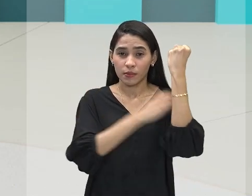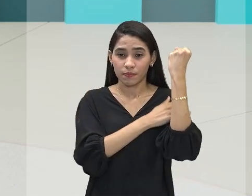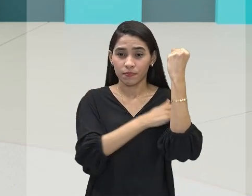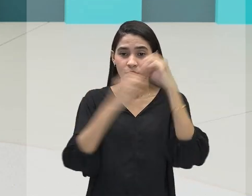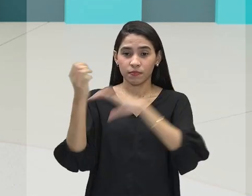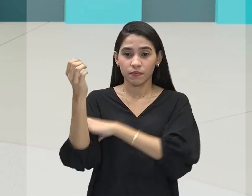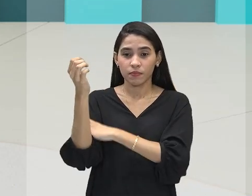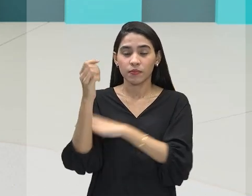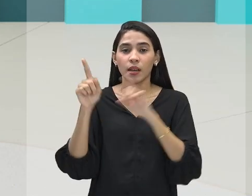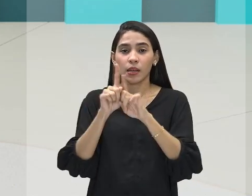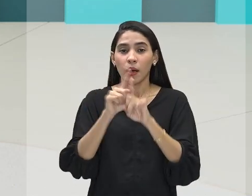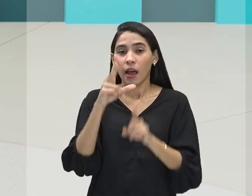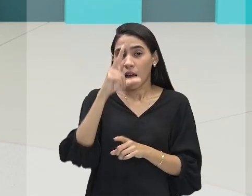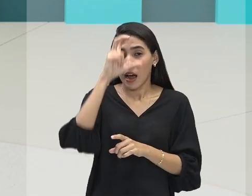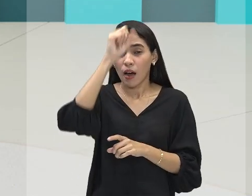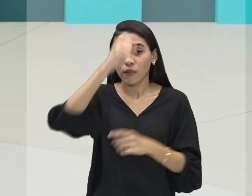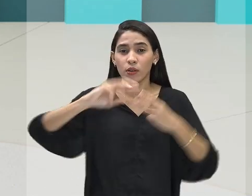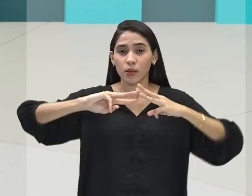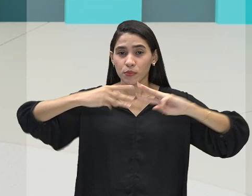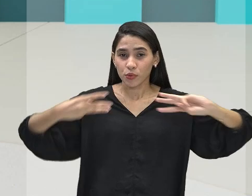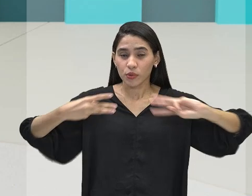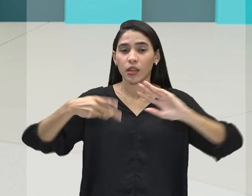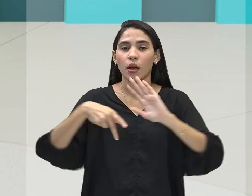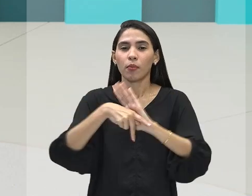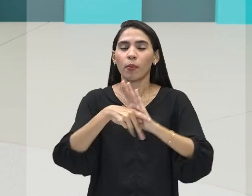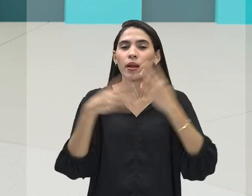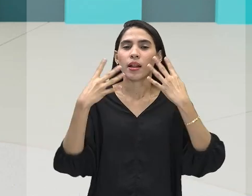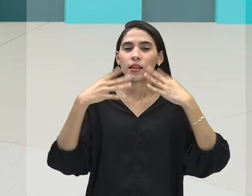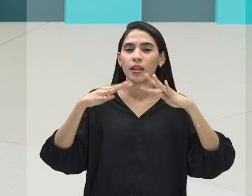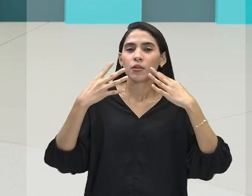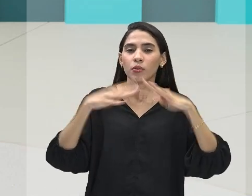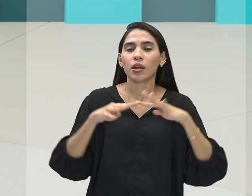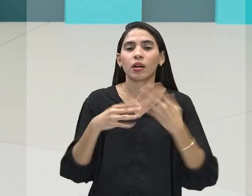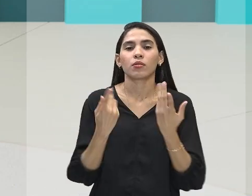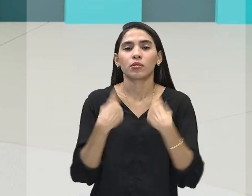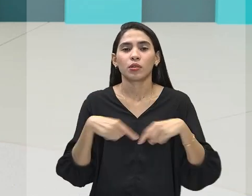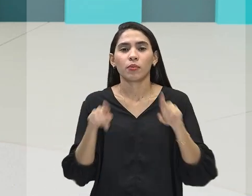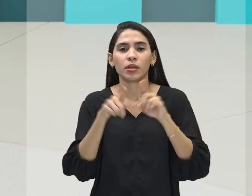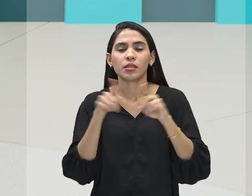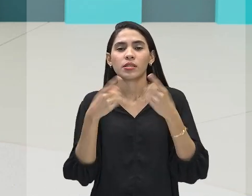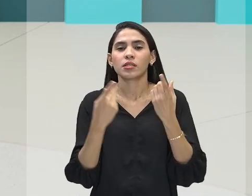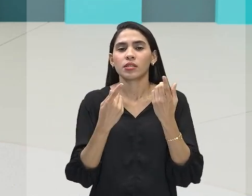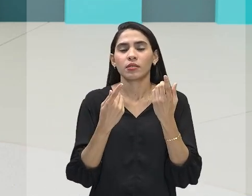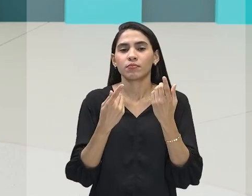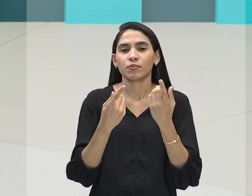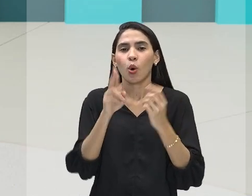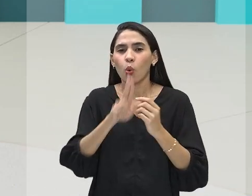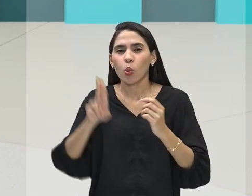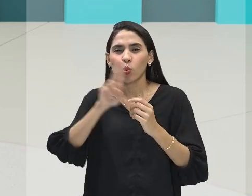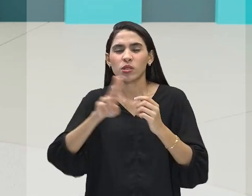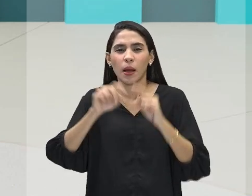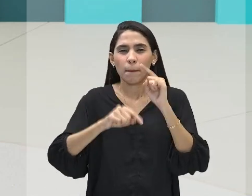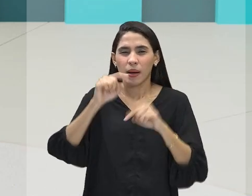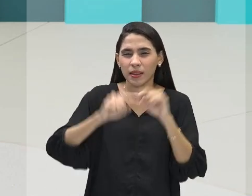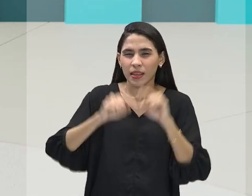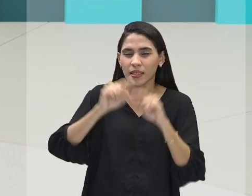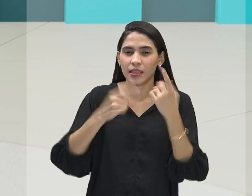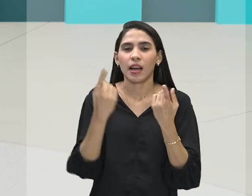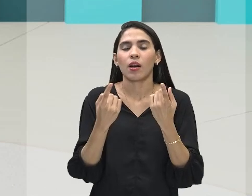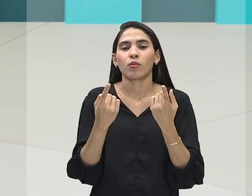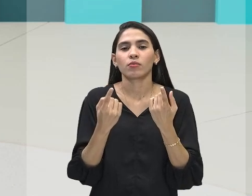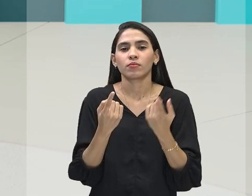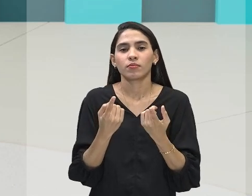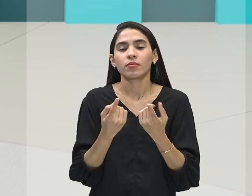A resistência muscular de forma natural, sem o uso de muitos implementos, tá bom? É o que aponta já